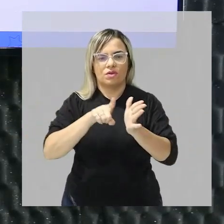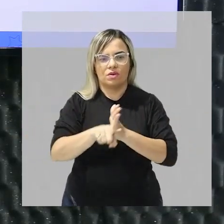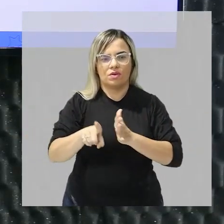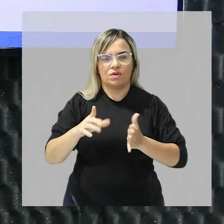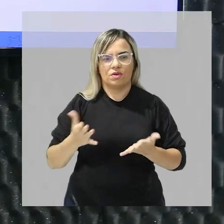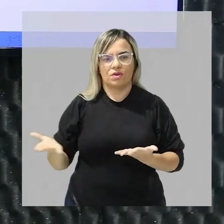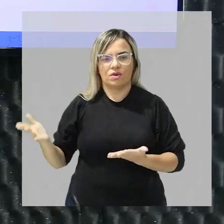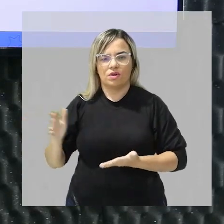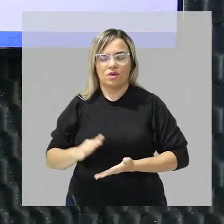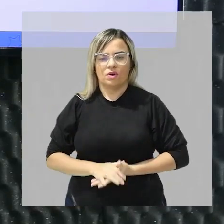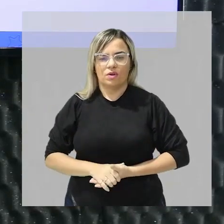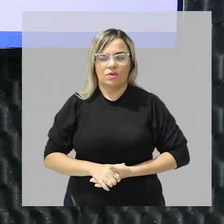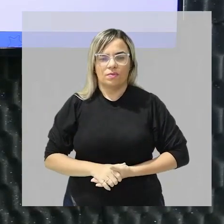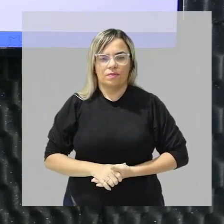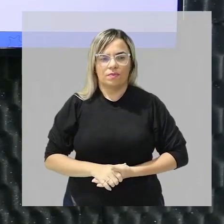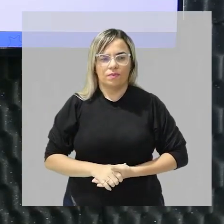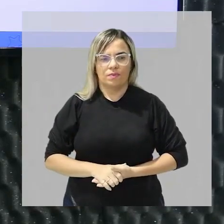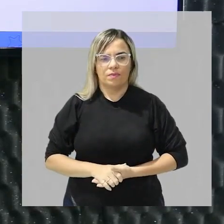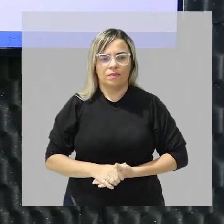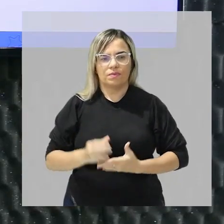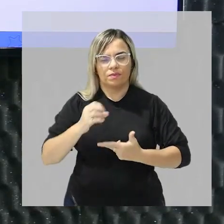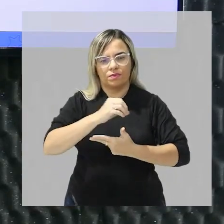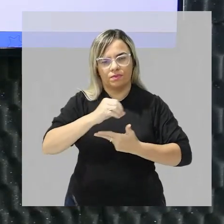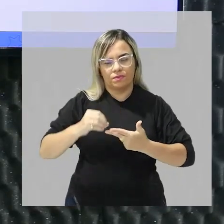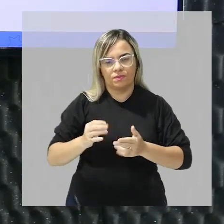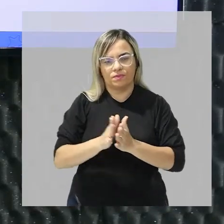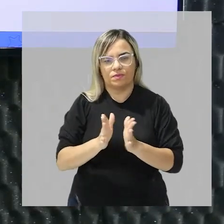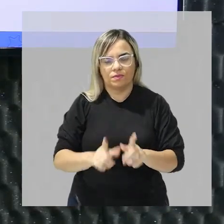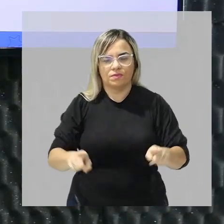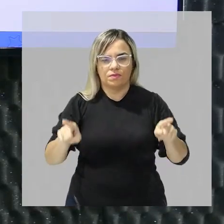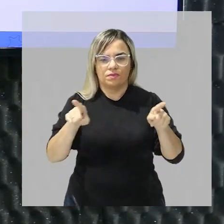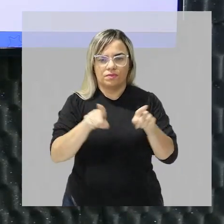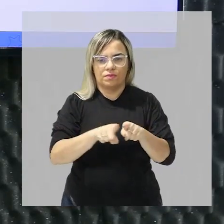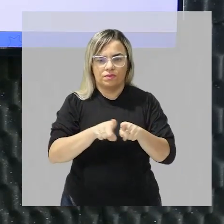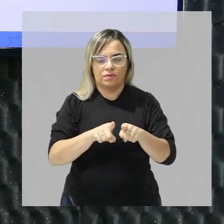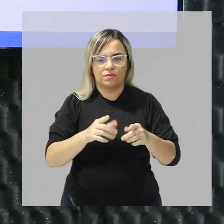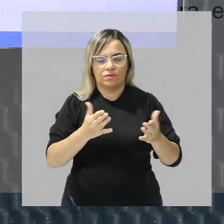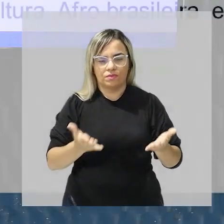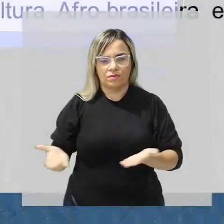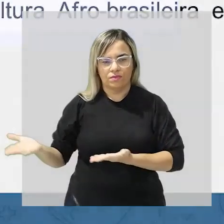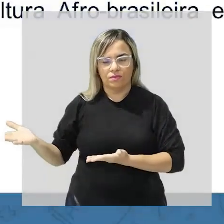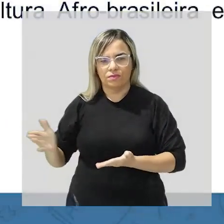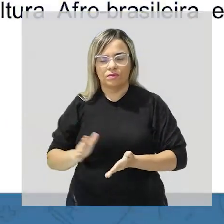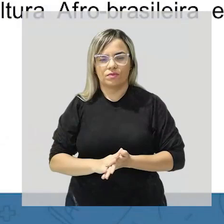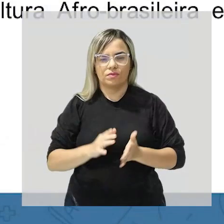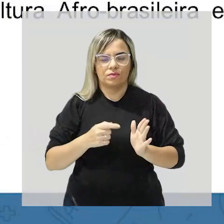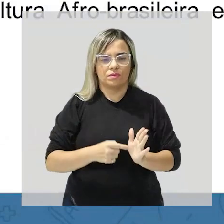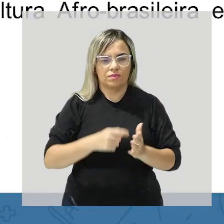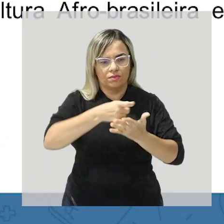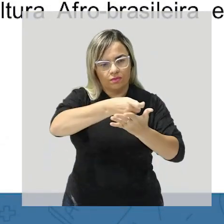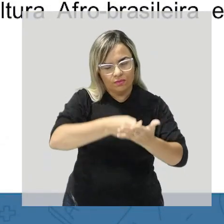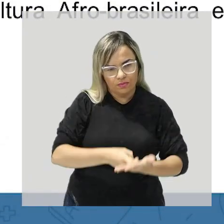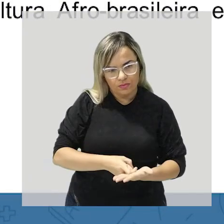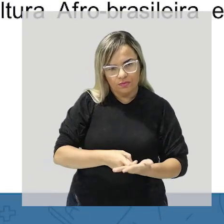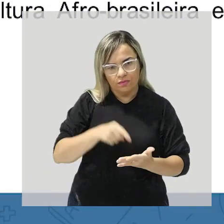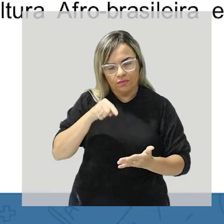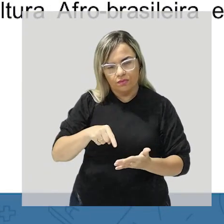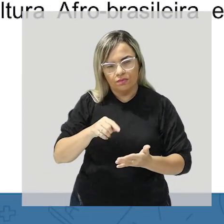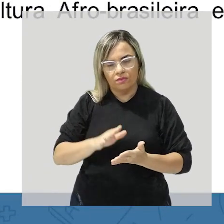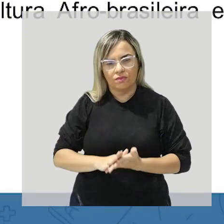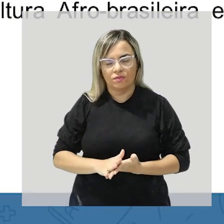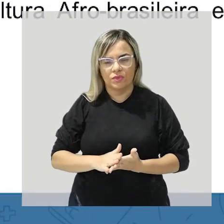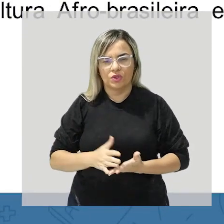questão. Questão também do Enem, hein? Lá no Enem, caiu da seguinte maneira. A demanda